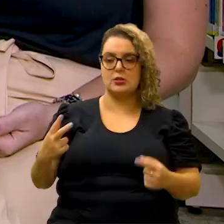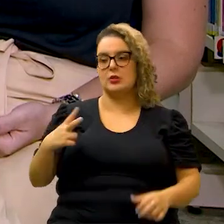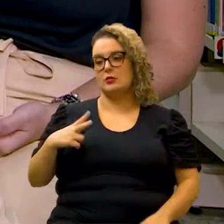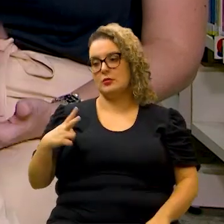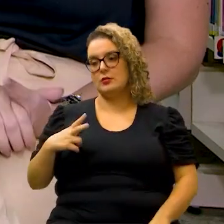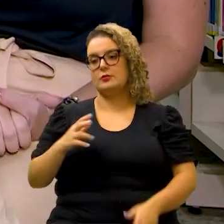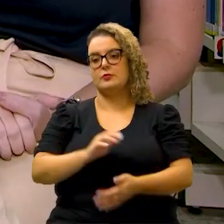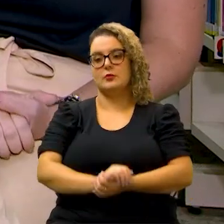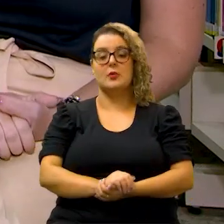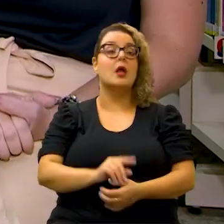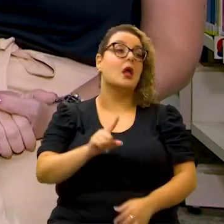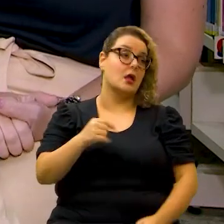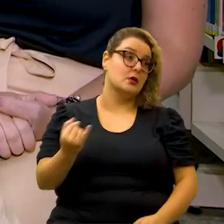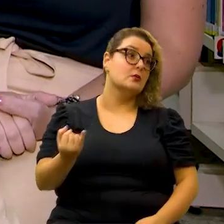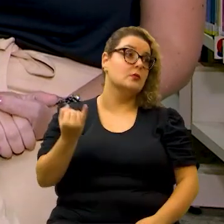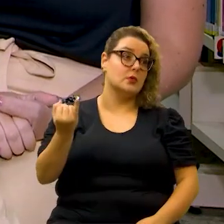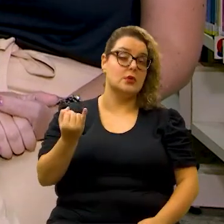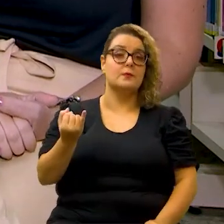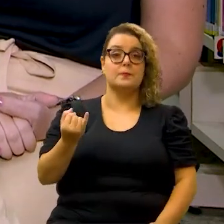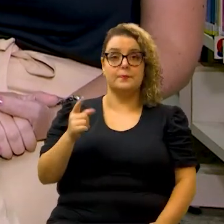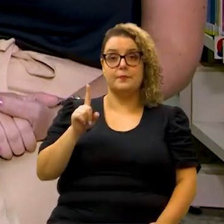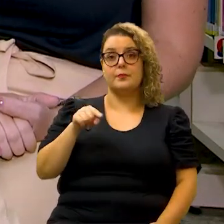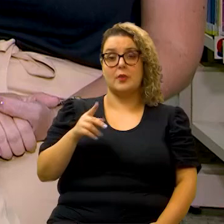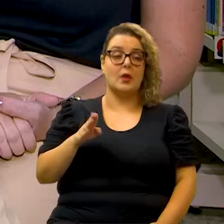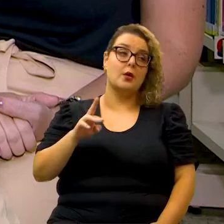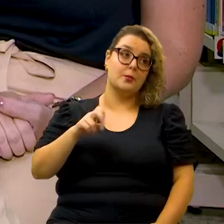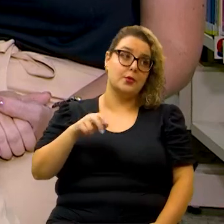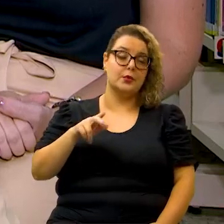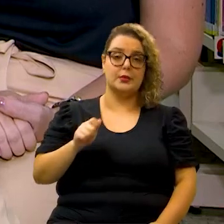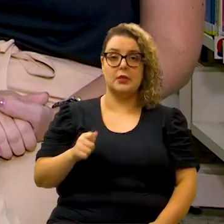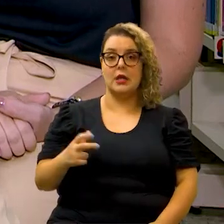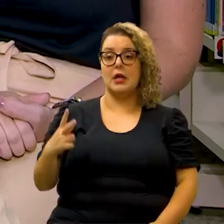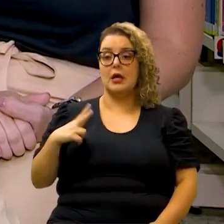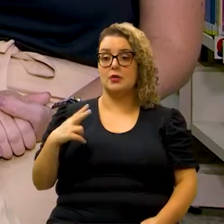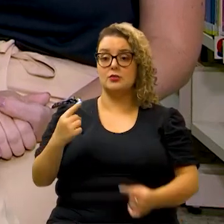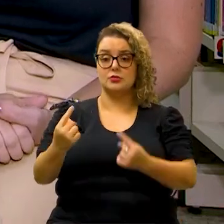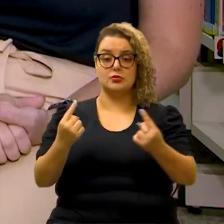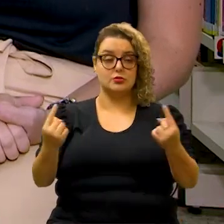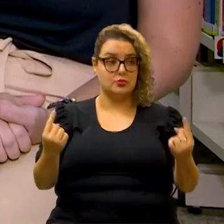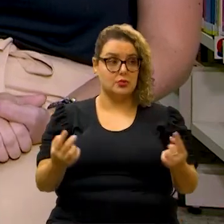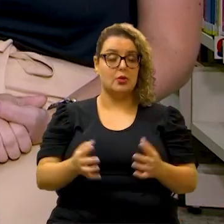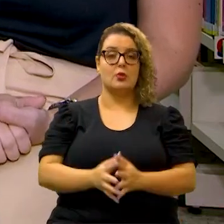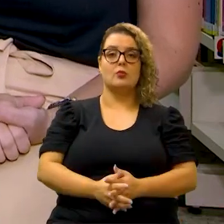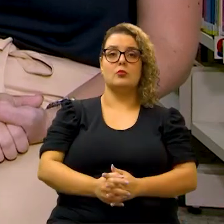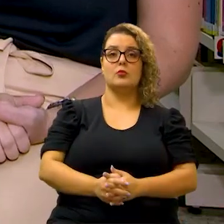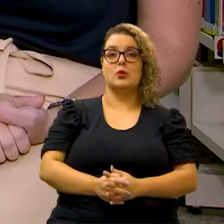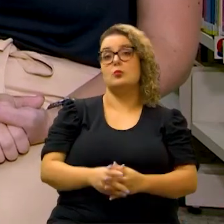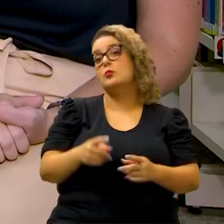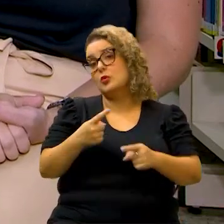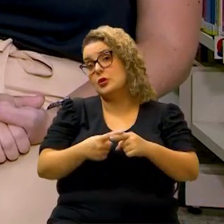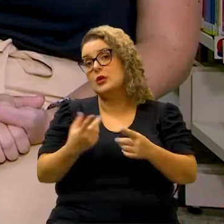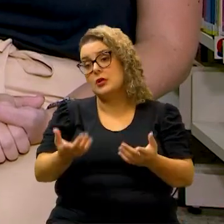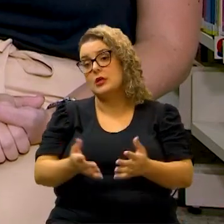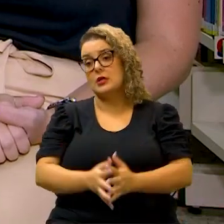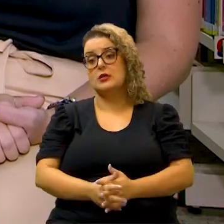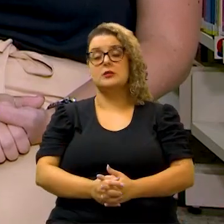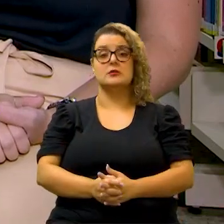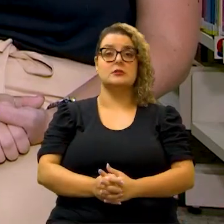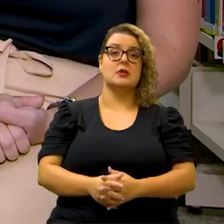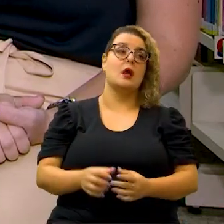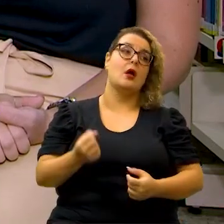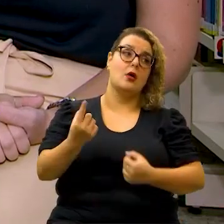mesmo cada um na sua individualidade. Isso é muito importante mesmo, né, Bruna? A individualidade,